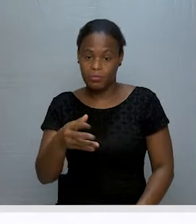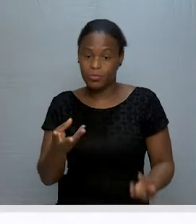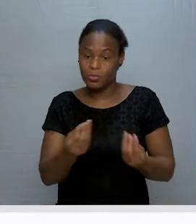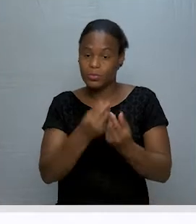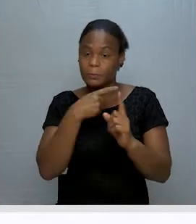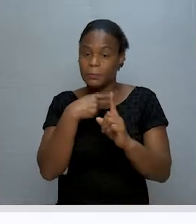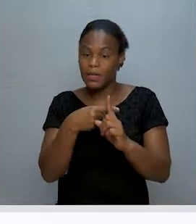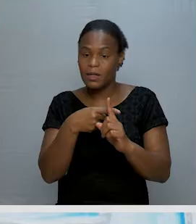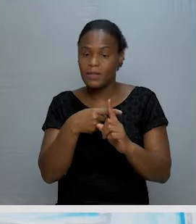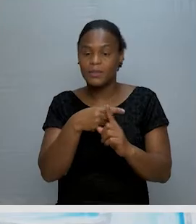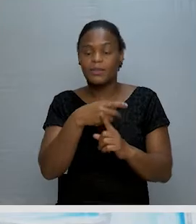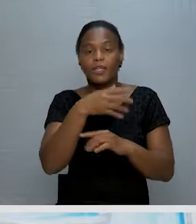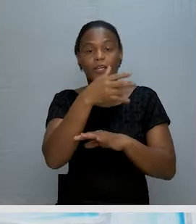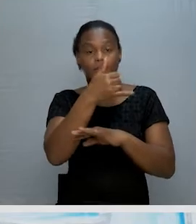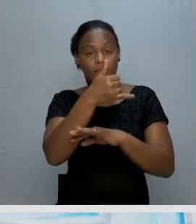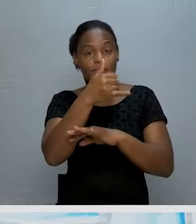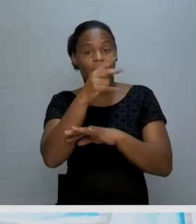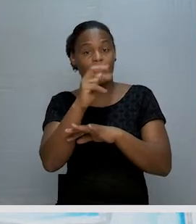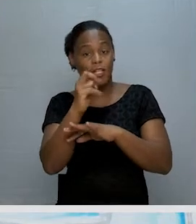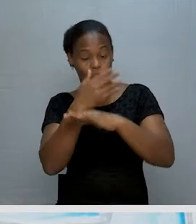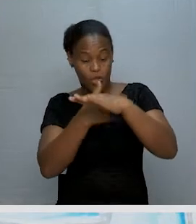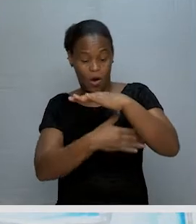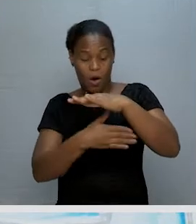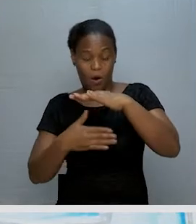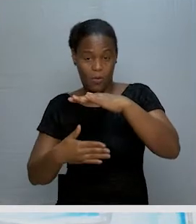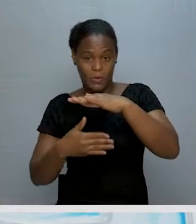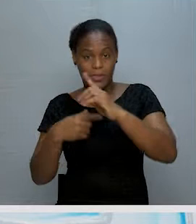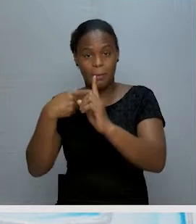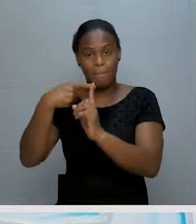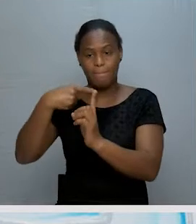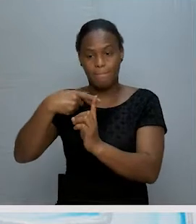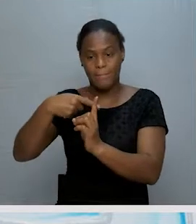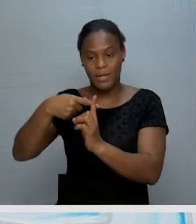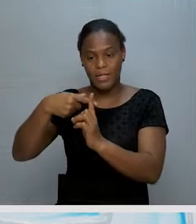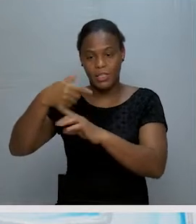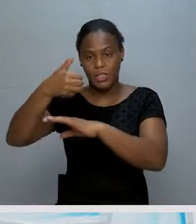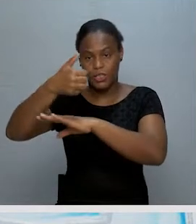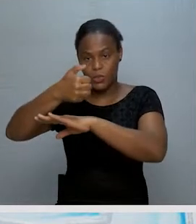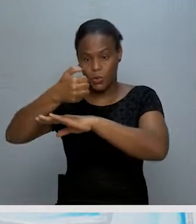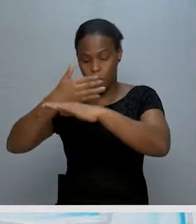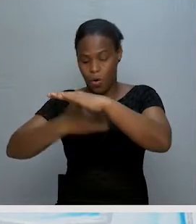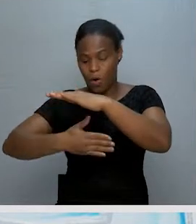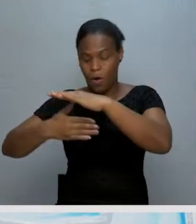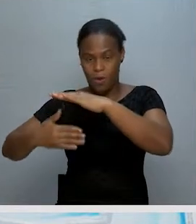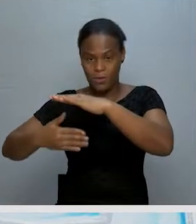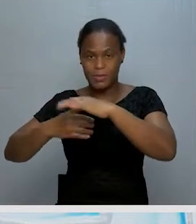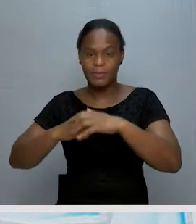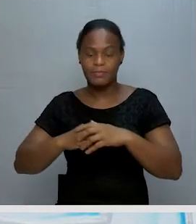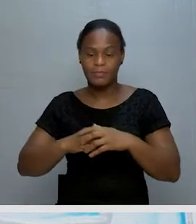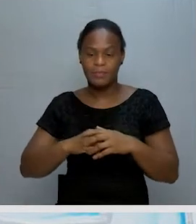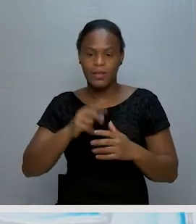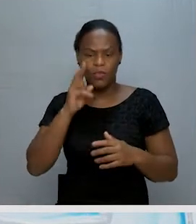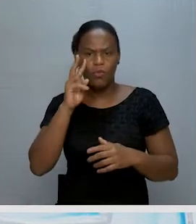vamos somar 23 onzeavos mais 5